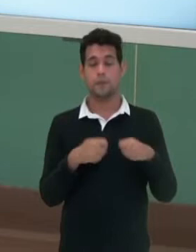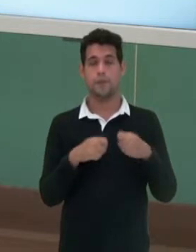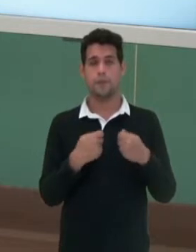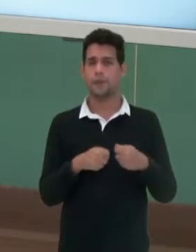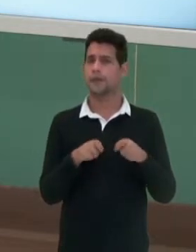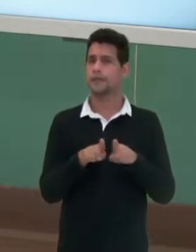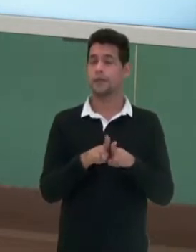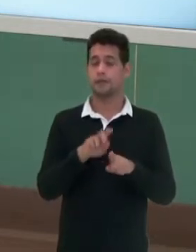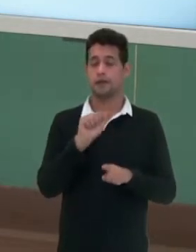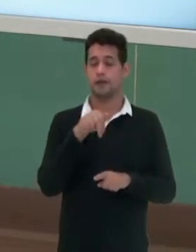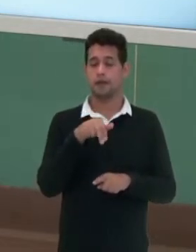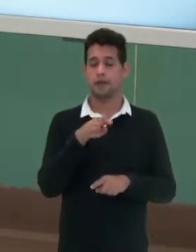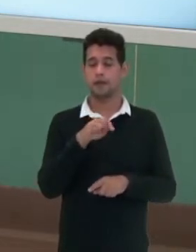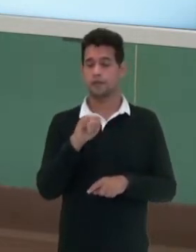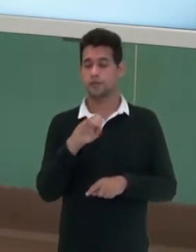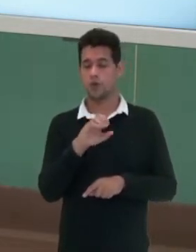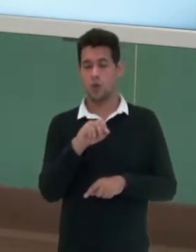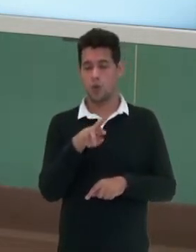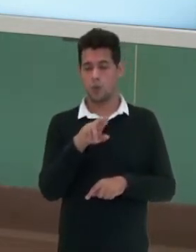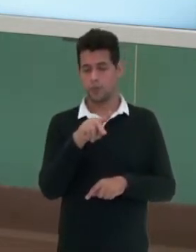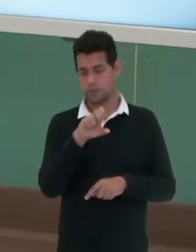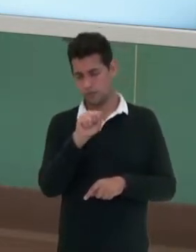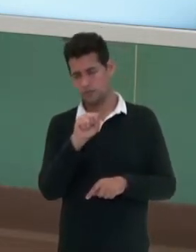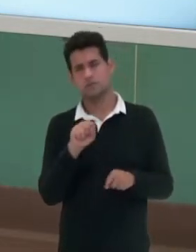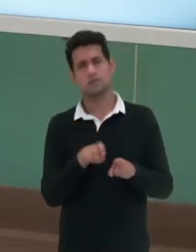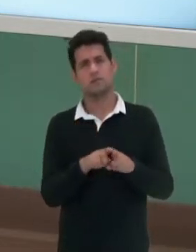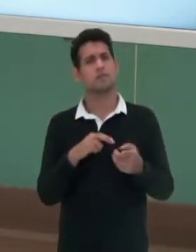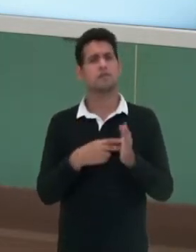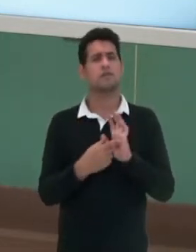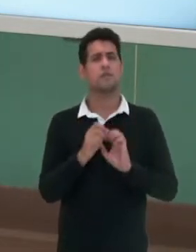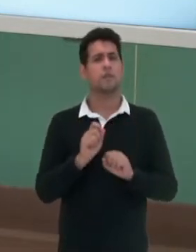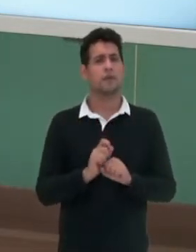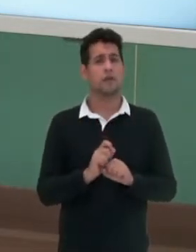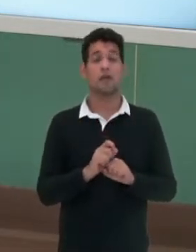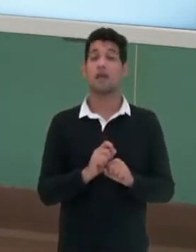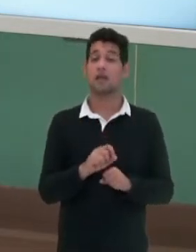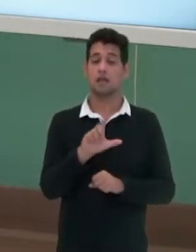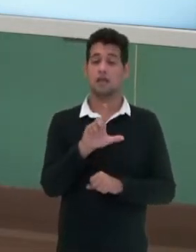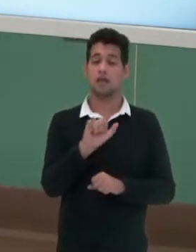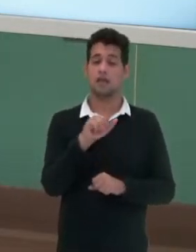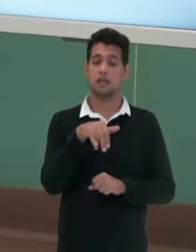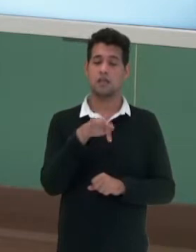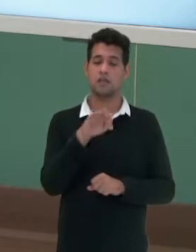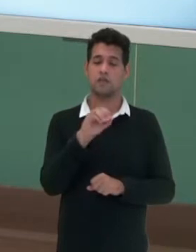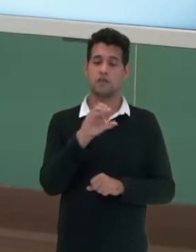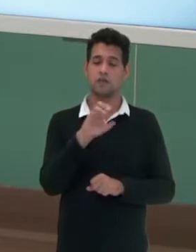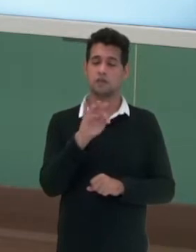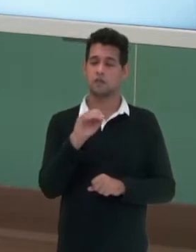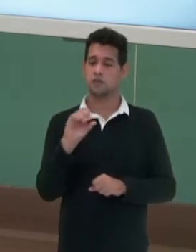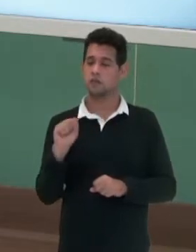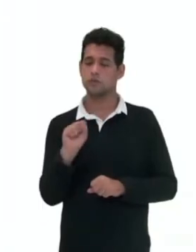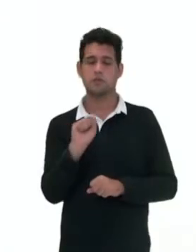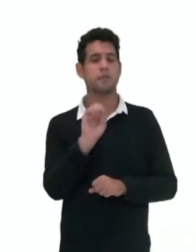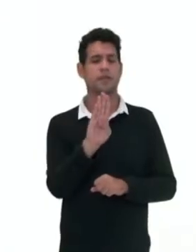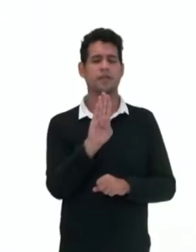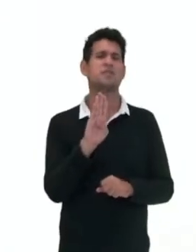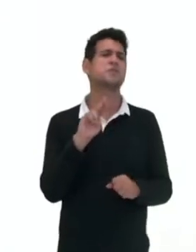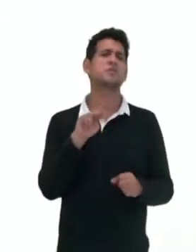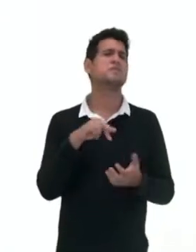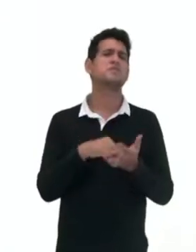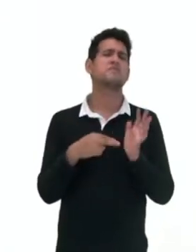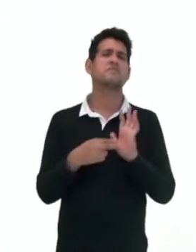dos anticorpos, vai produzir os anticorpos. Quem produz os anticorpos são os linfócitos B. O que